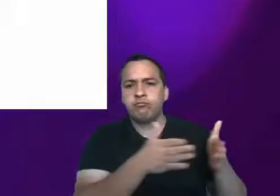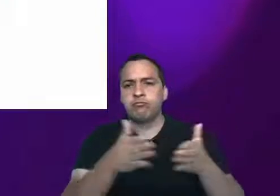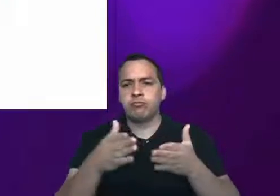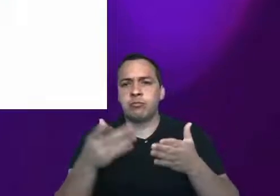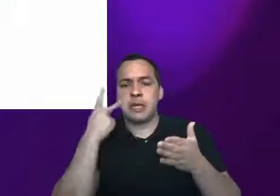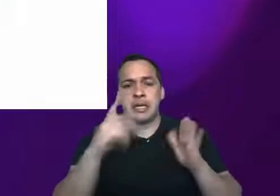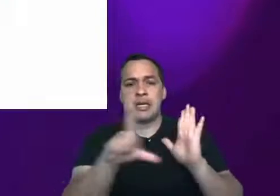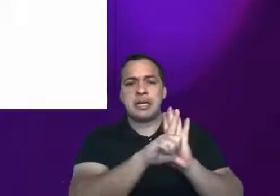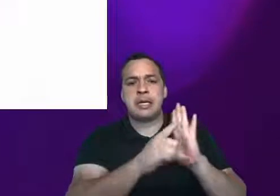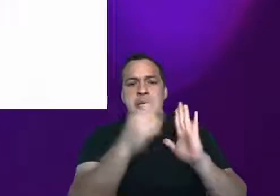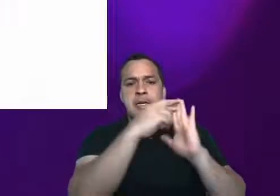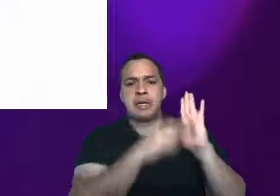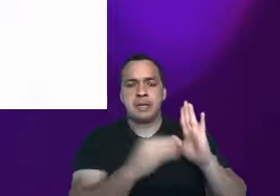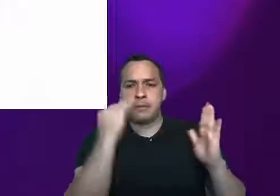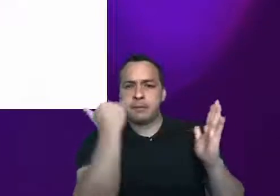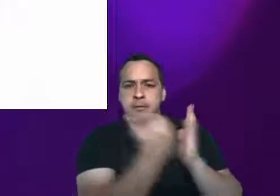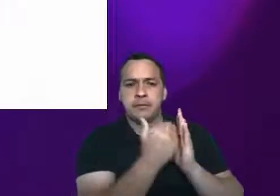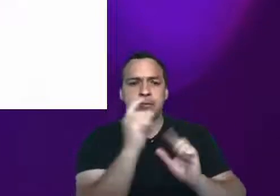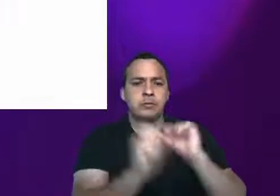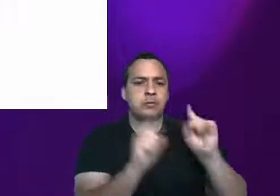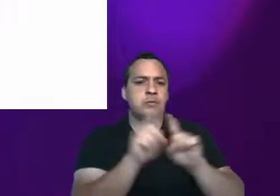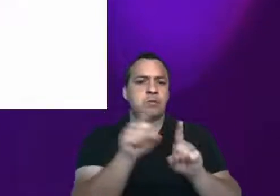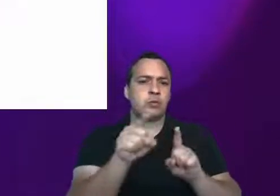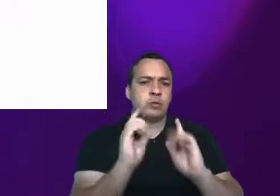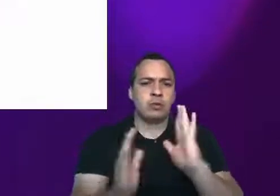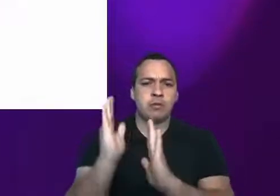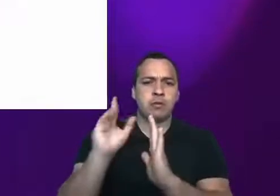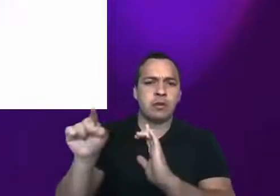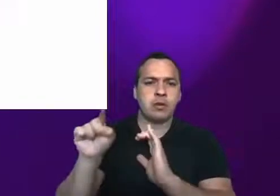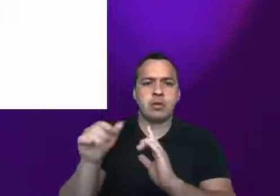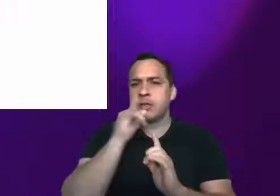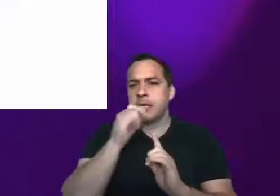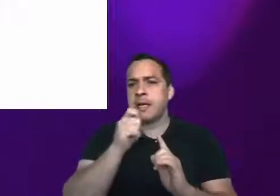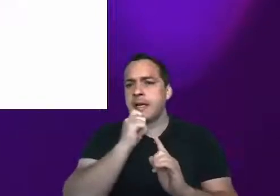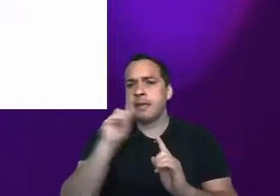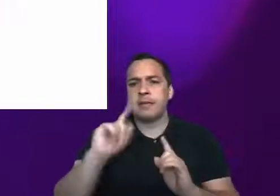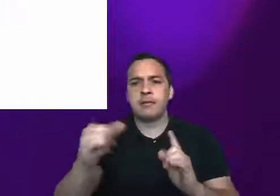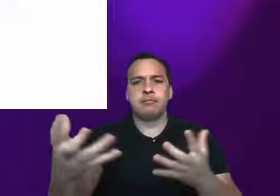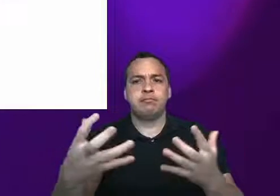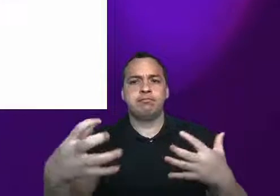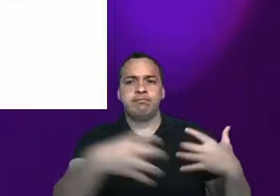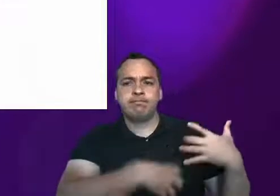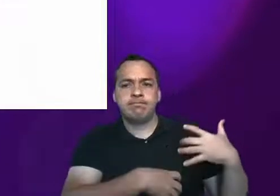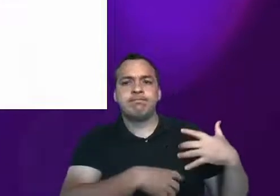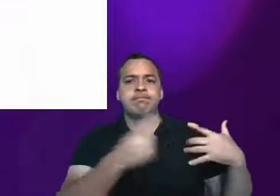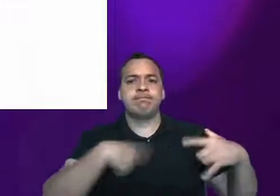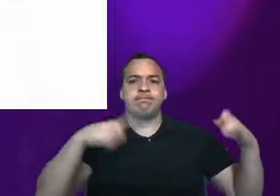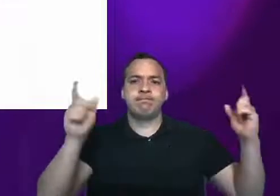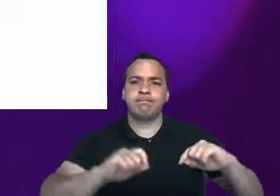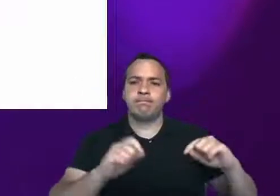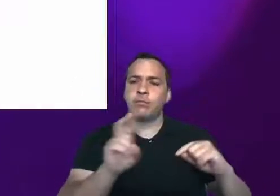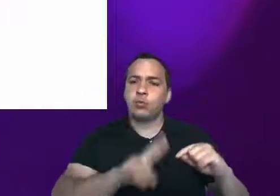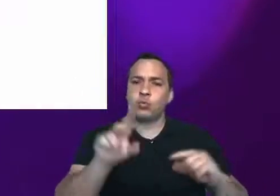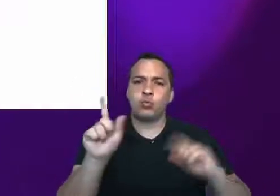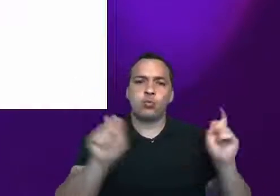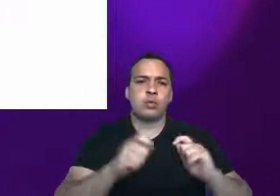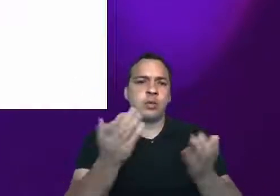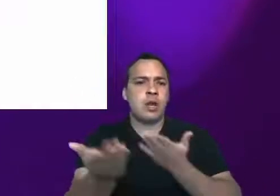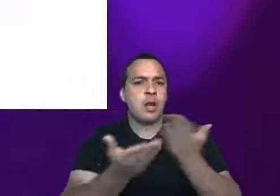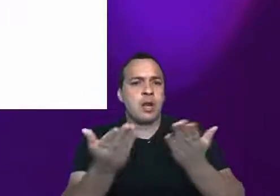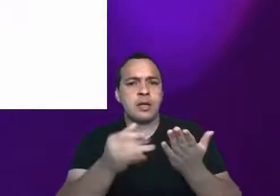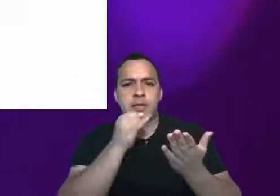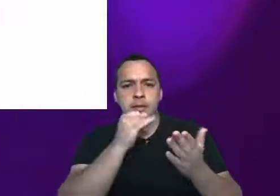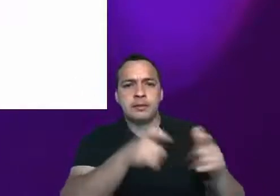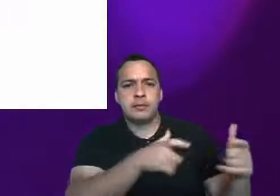legal. E, no meio tempo, enquanto a gente não faz o transplante, a gente pode utilizar as terapias